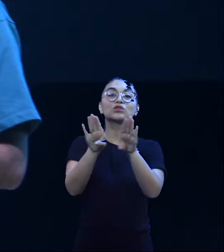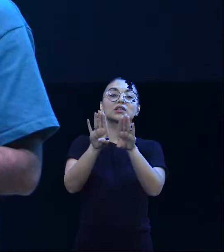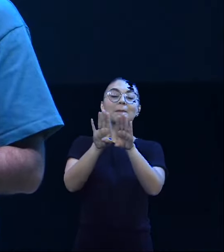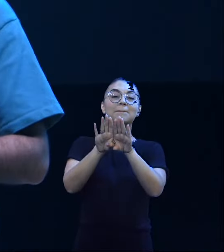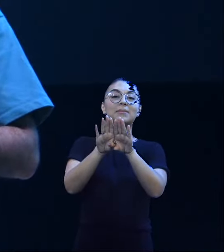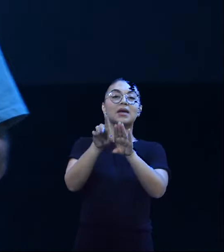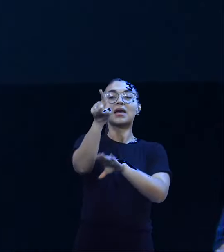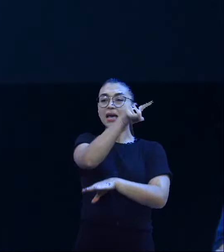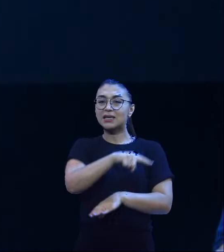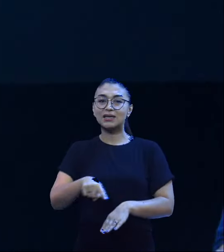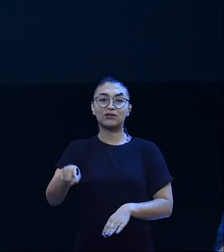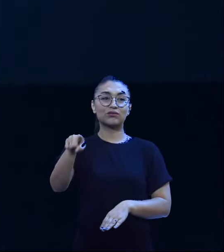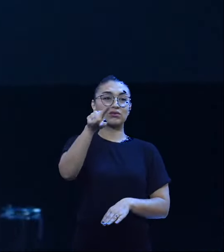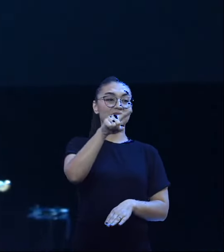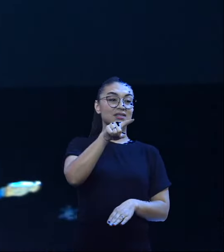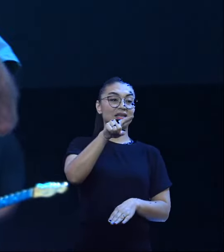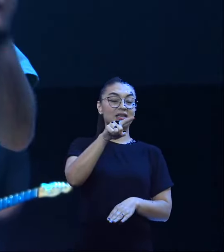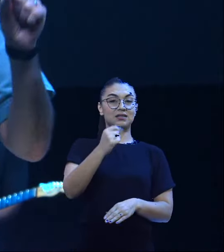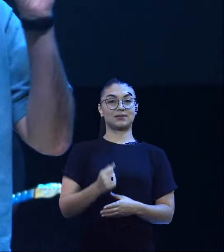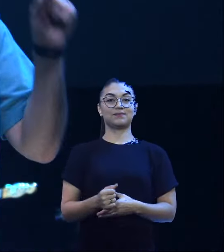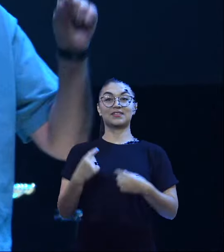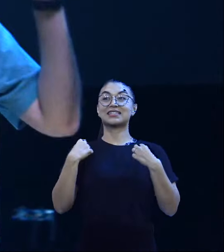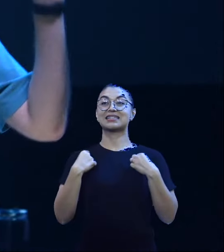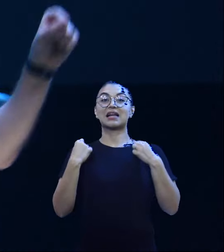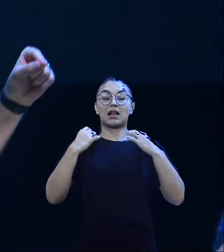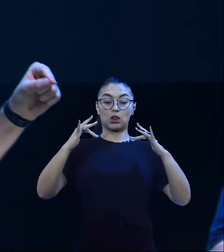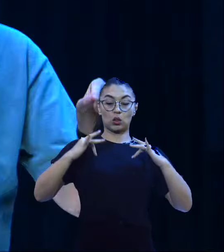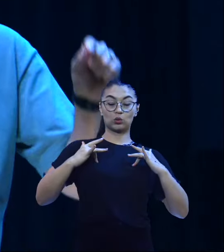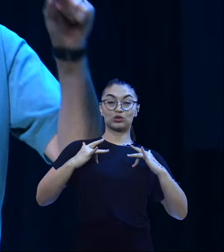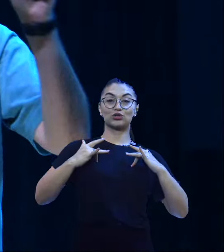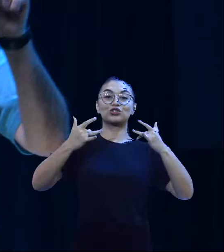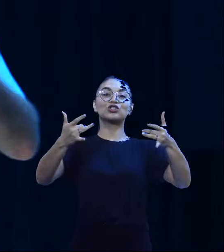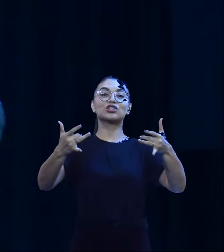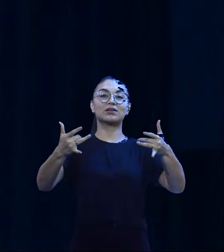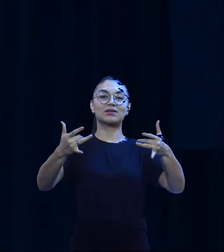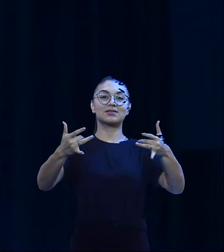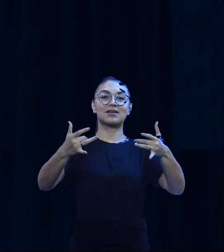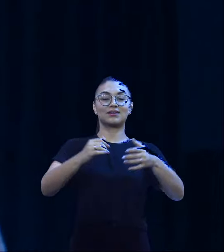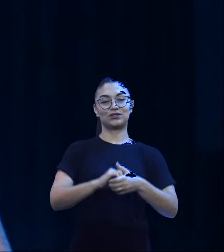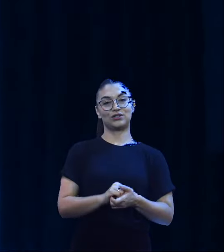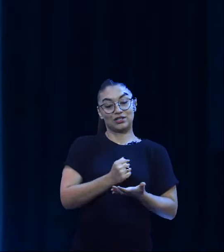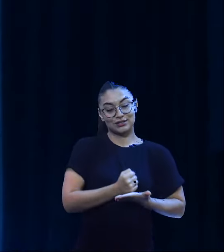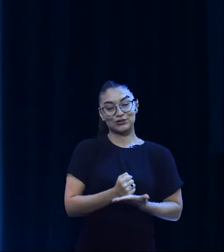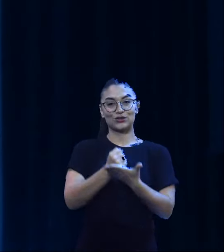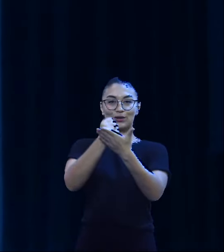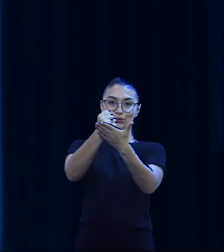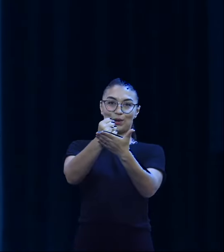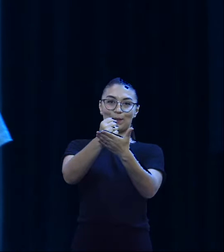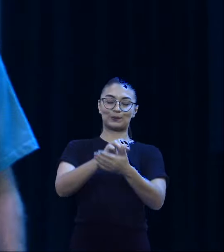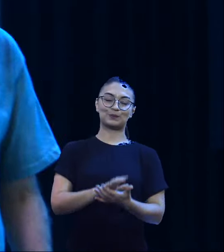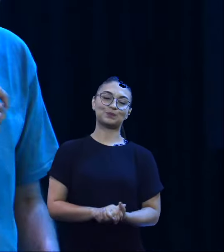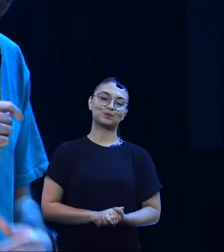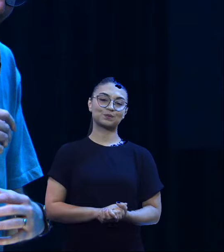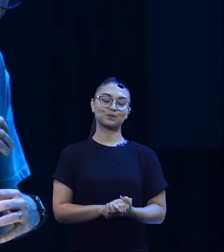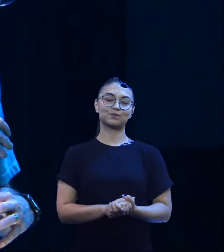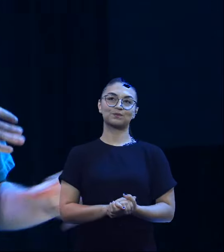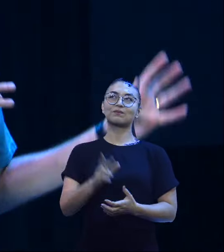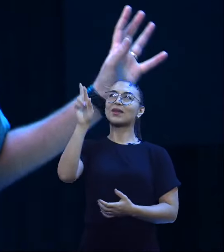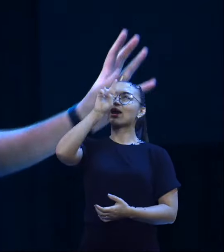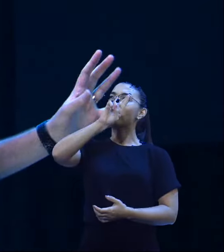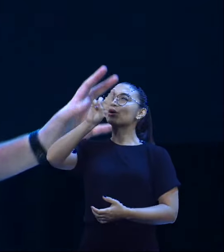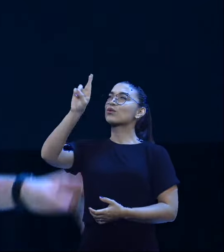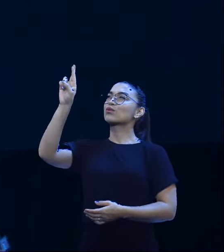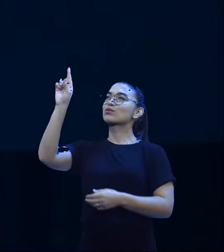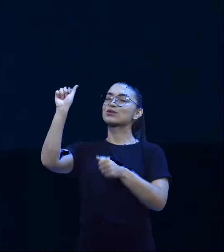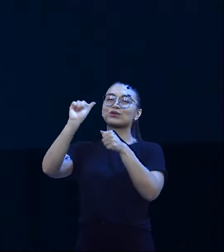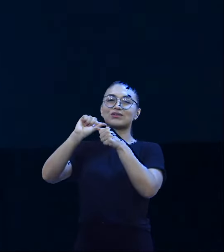se destacassem no generoso ato de contribuir. O Senhor tem feito grandes